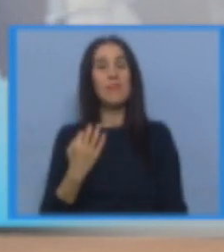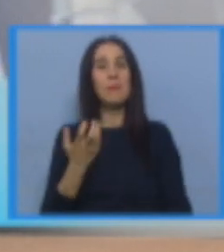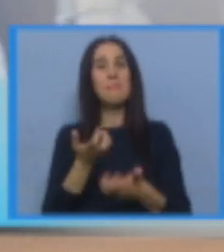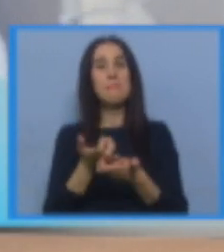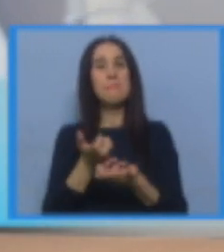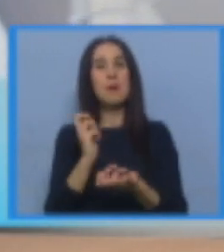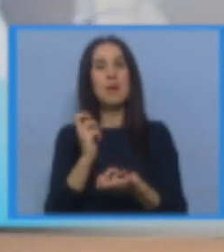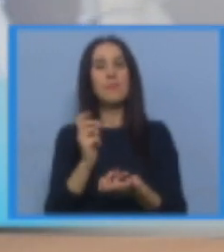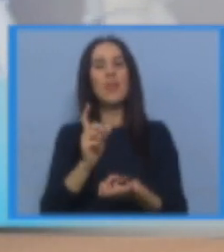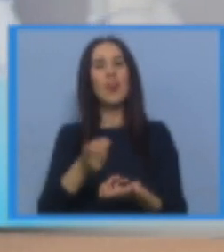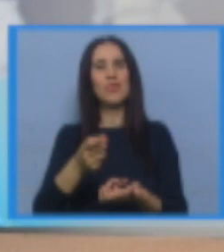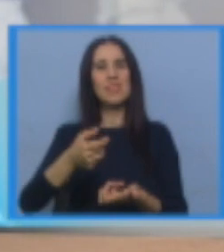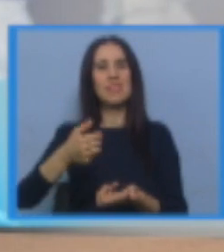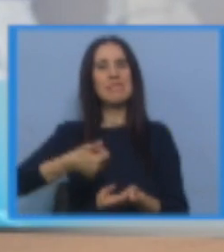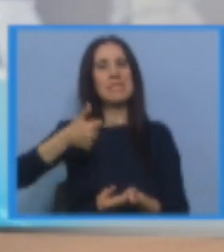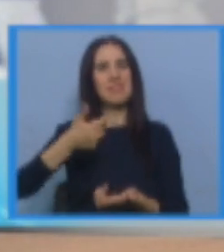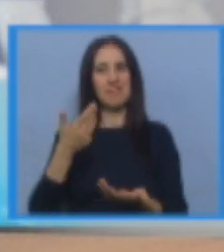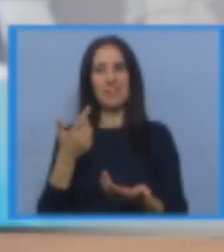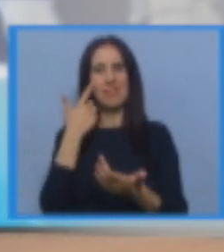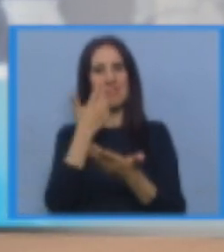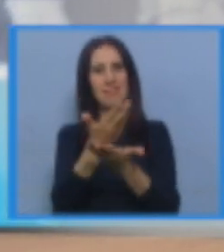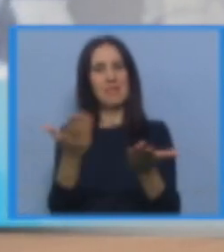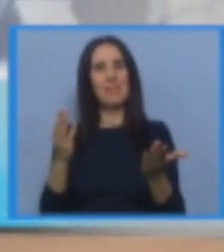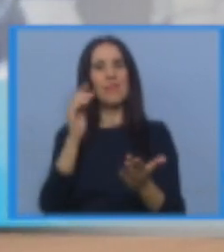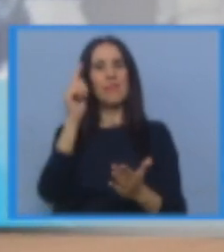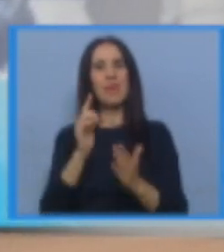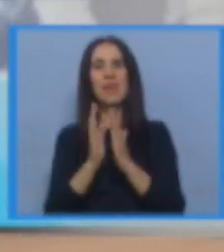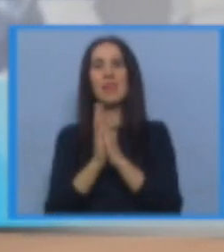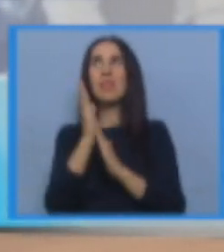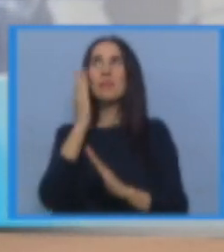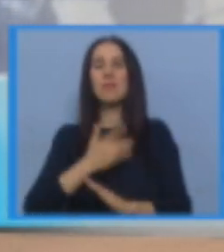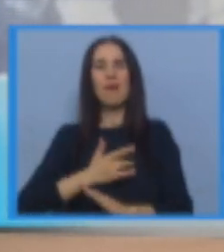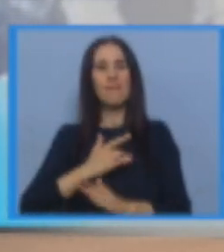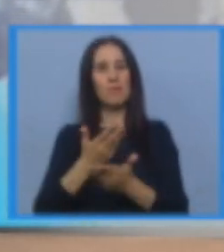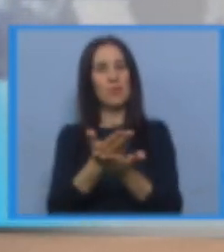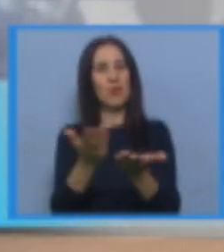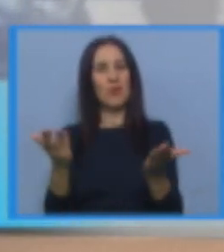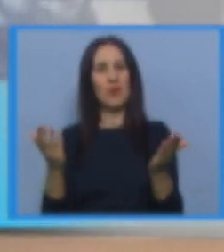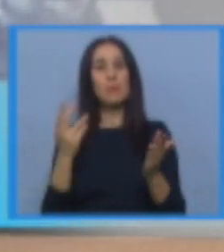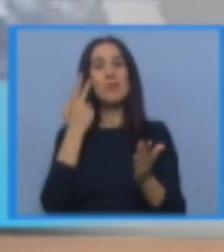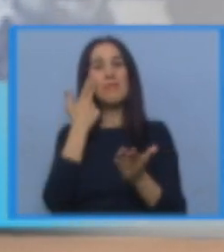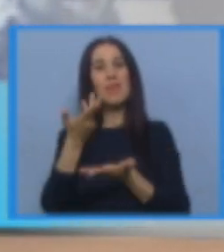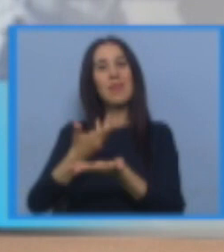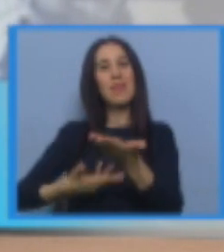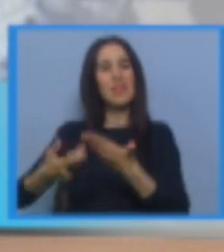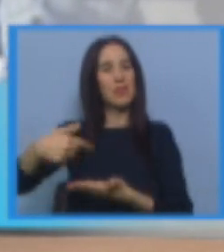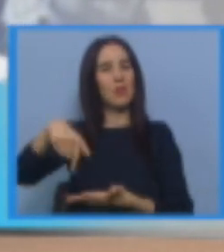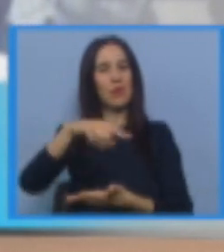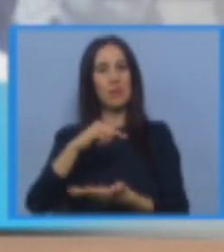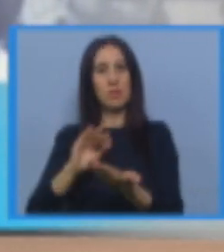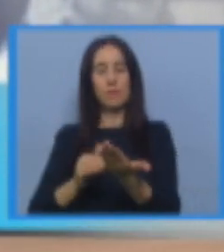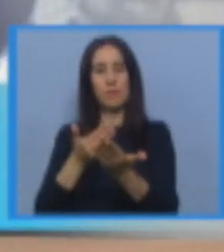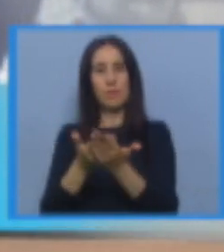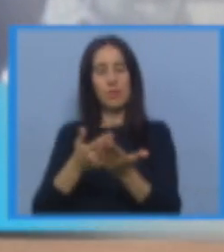sublinha aquilo que é central na nossa fé, que é o amor de Deus por nós, que dá a vida por nós e nos propõe